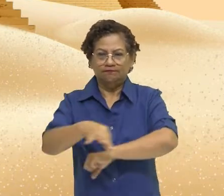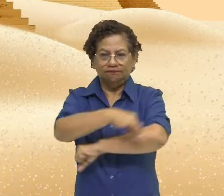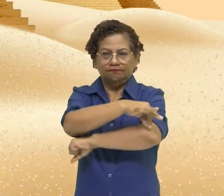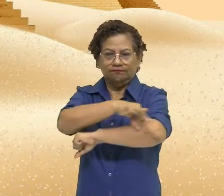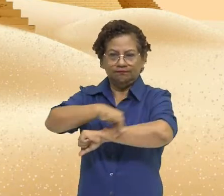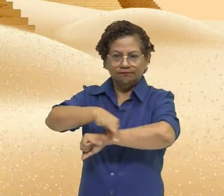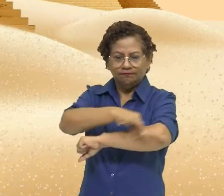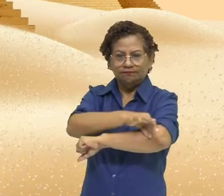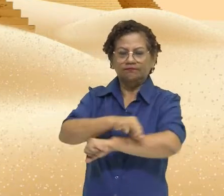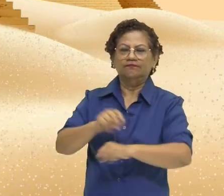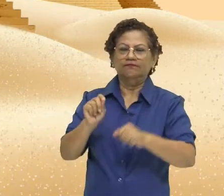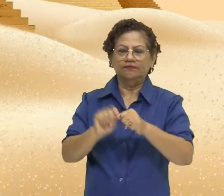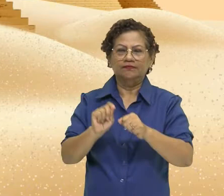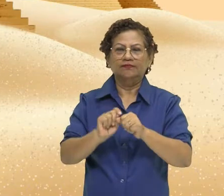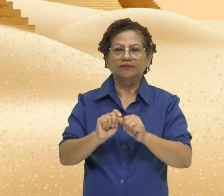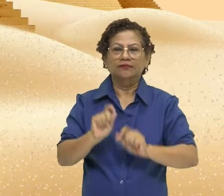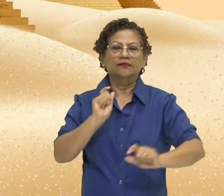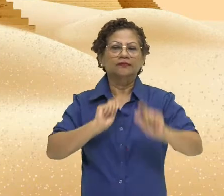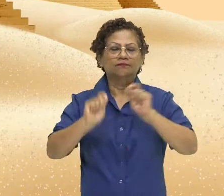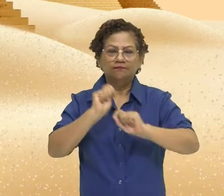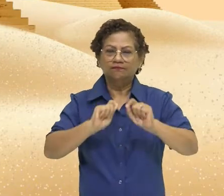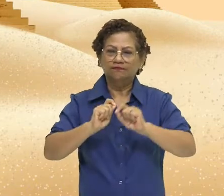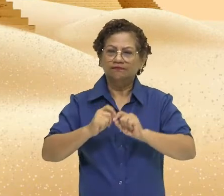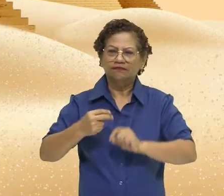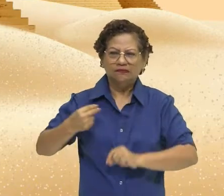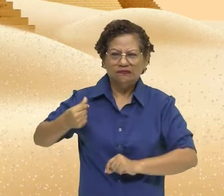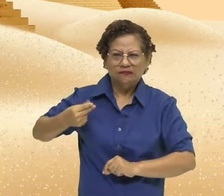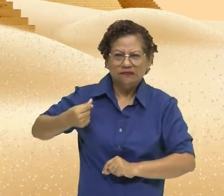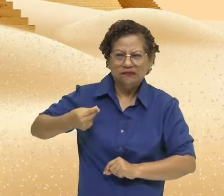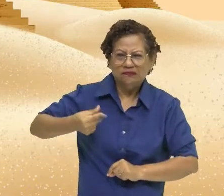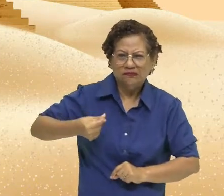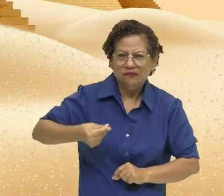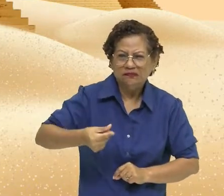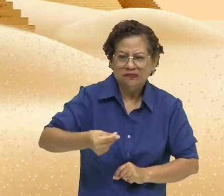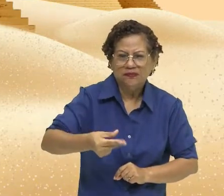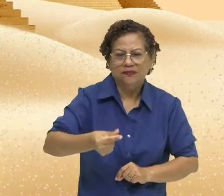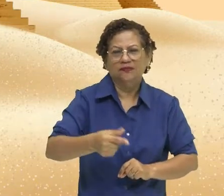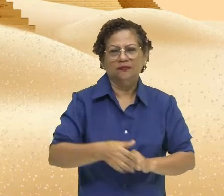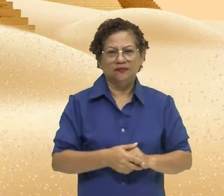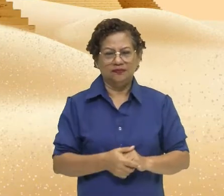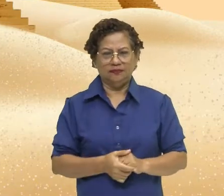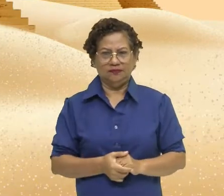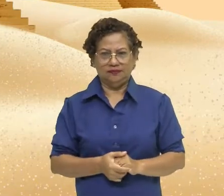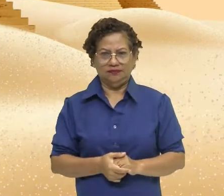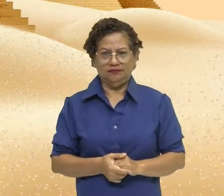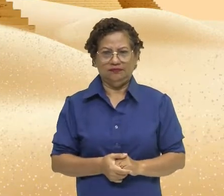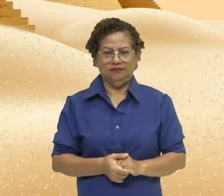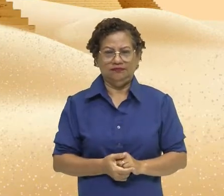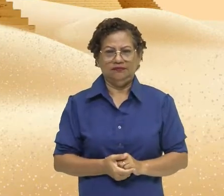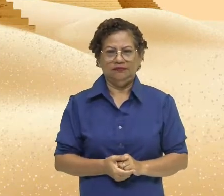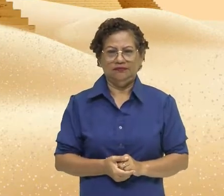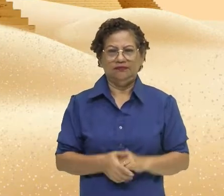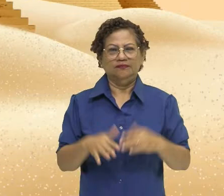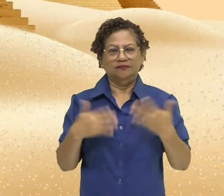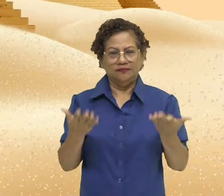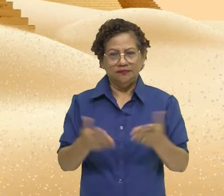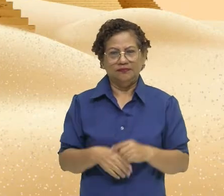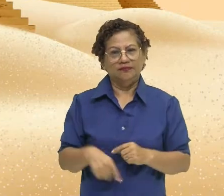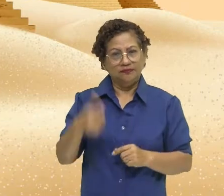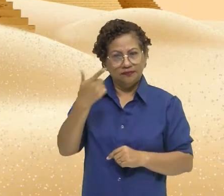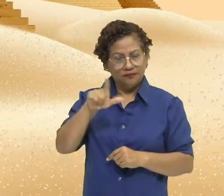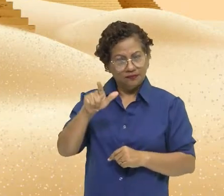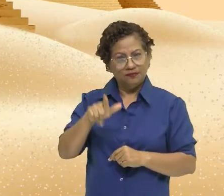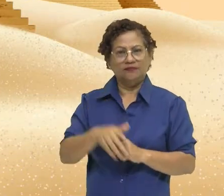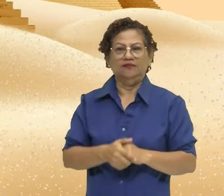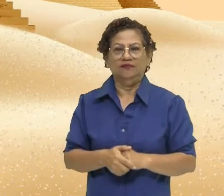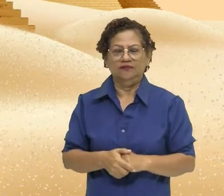com que as obras arquitetônicas tenham esse caráter, né, de eternidade. Então, vamos recordar aqui,